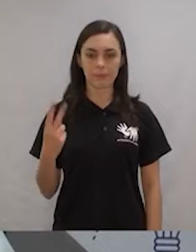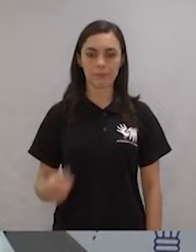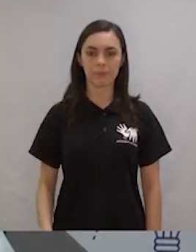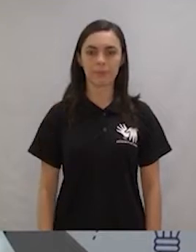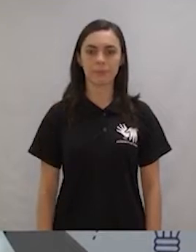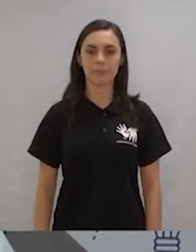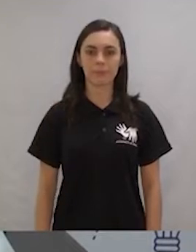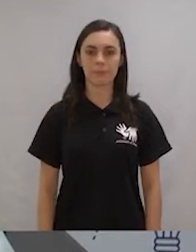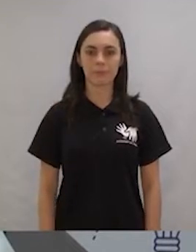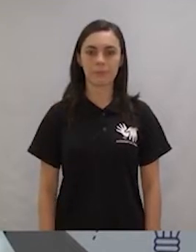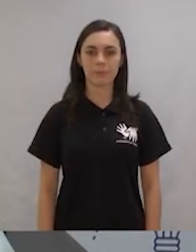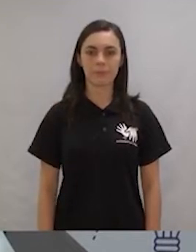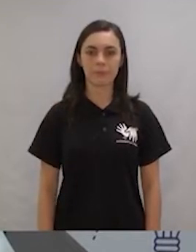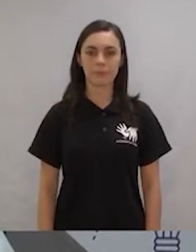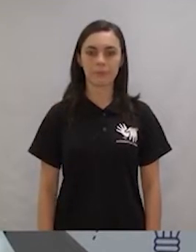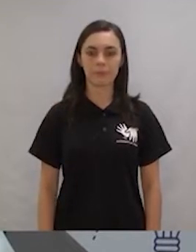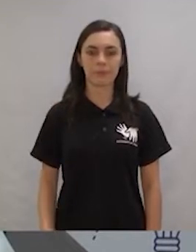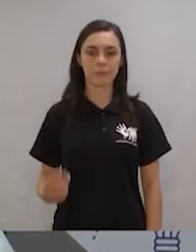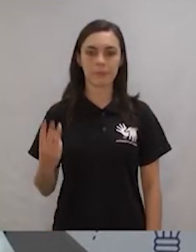2,